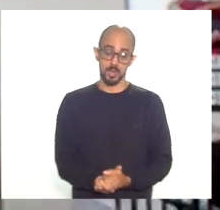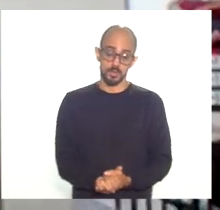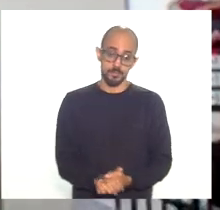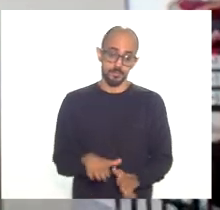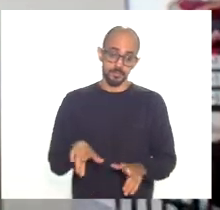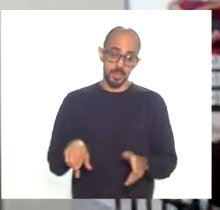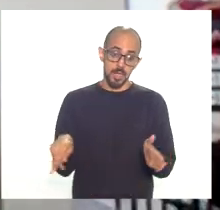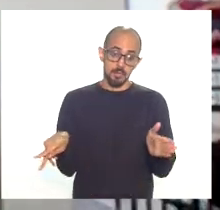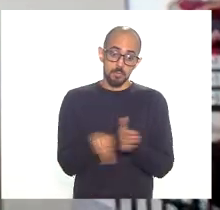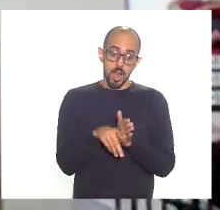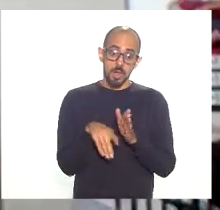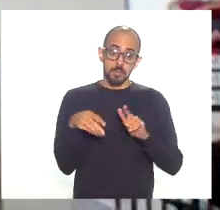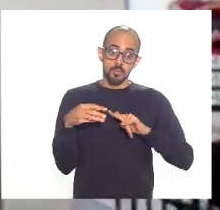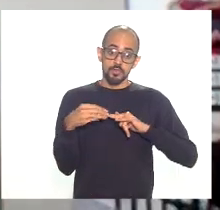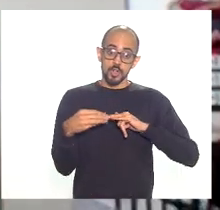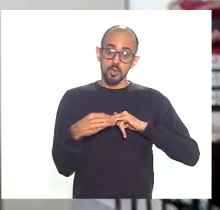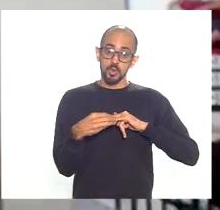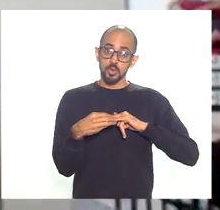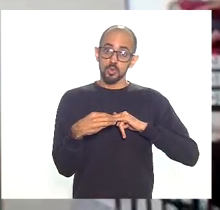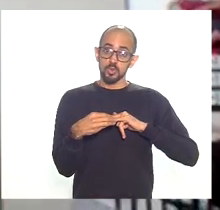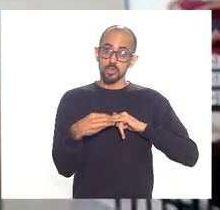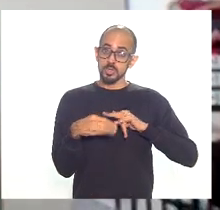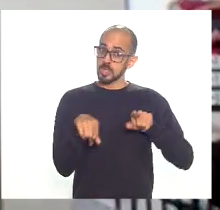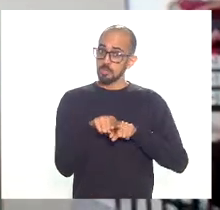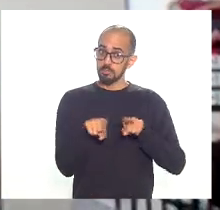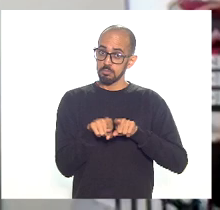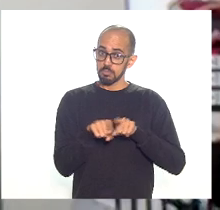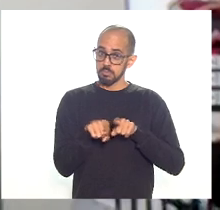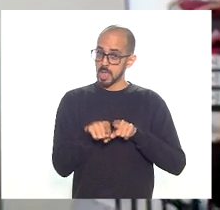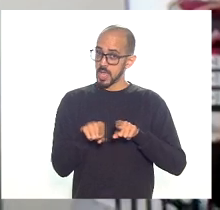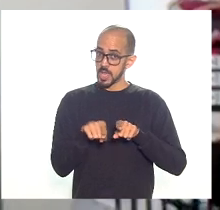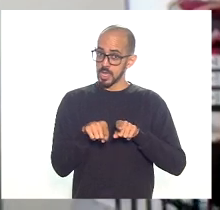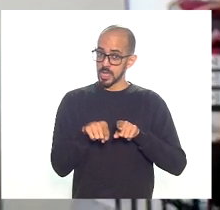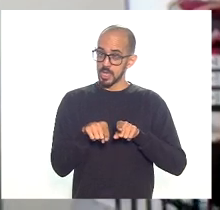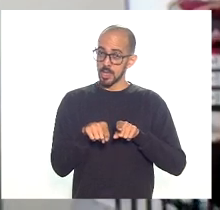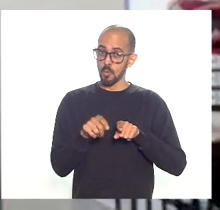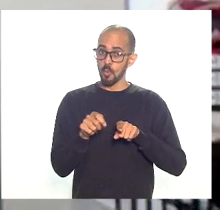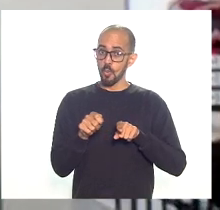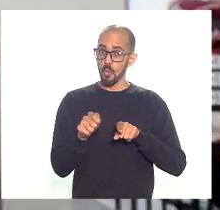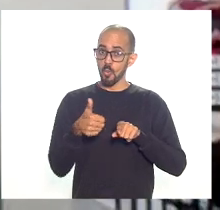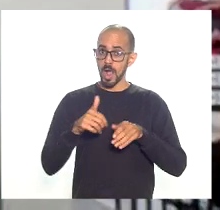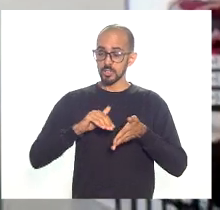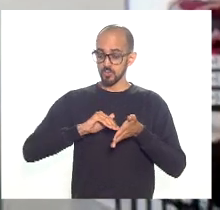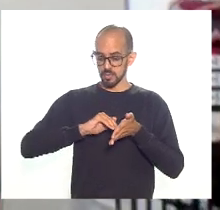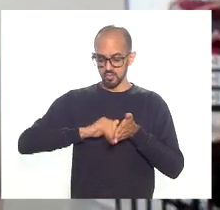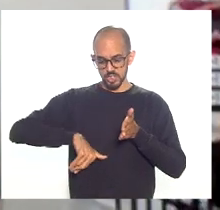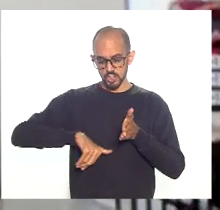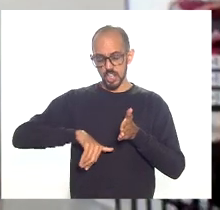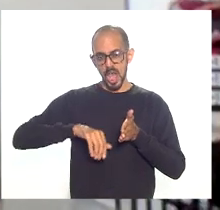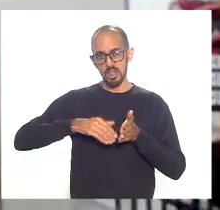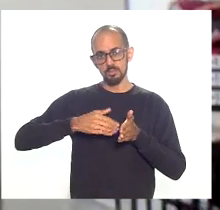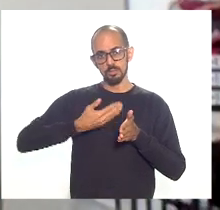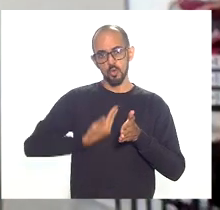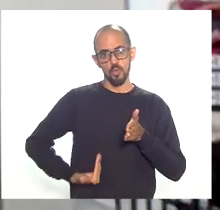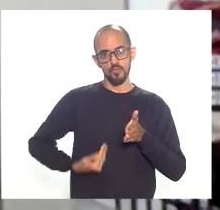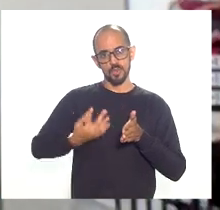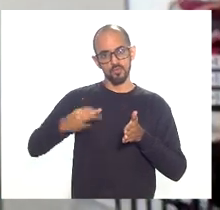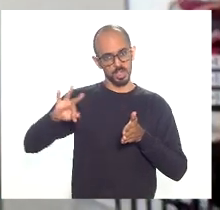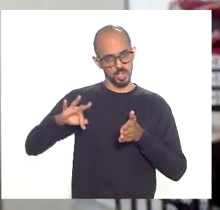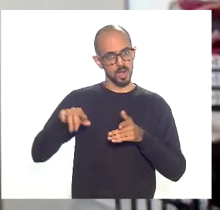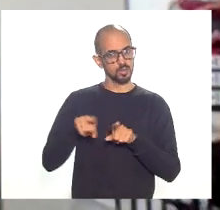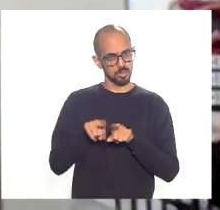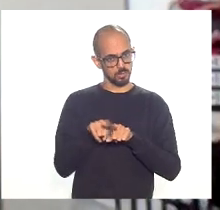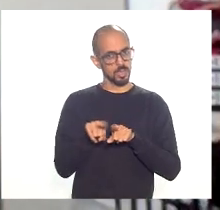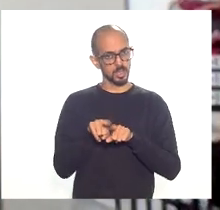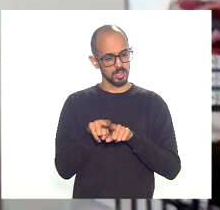A própria Fiocruz teve parte das suas pesquisas atacadas, né, quase que censuradas pelo governo federal. Isso é muito grave. Não é à toa que esse